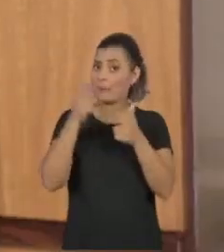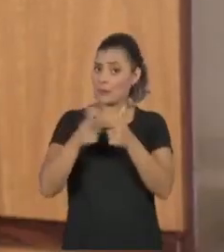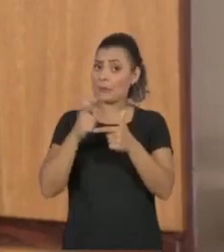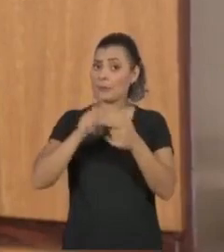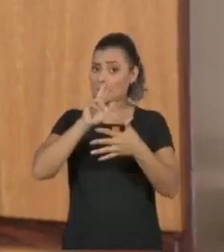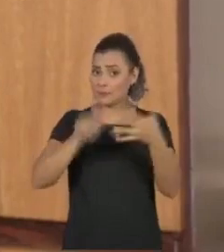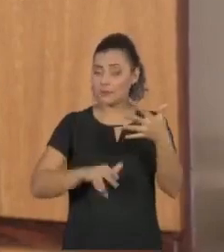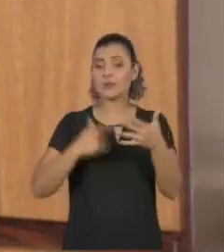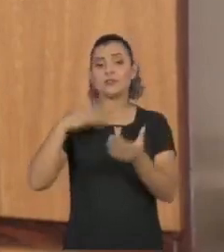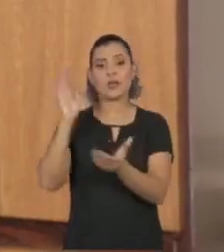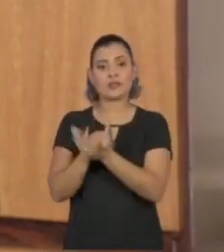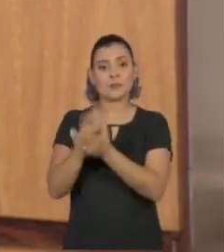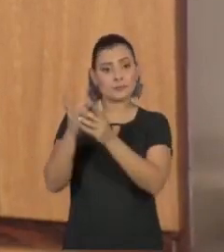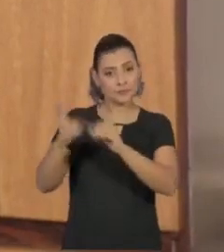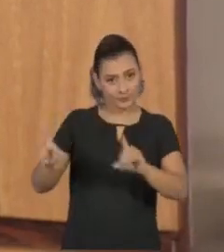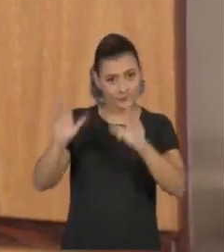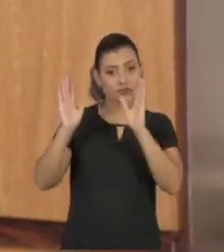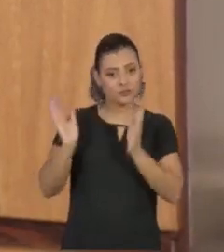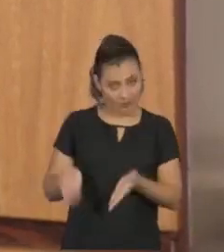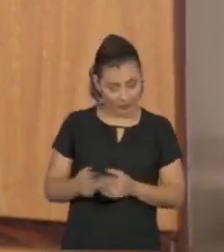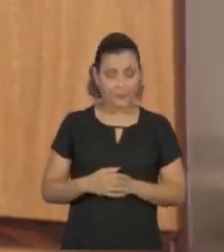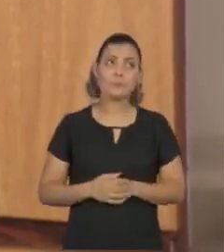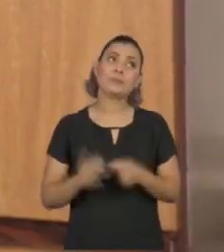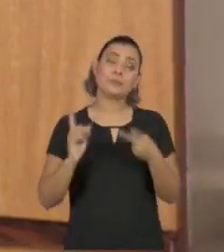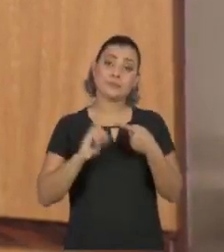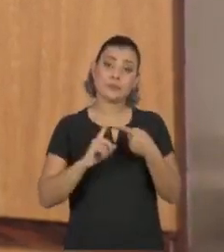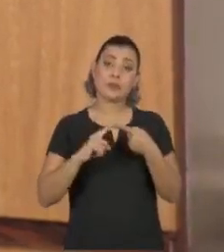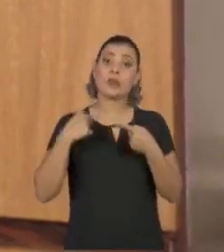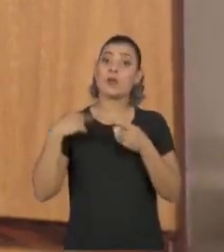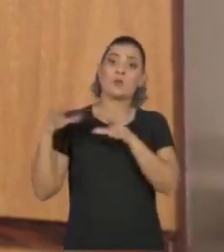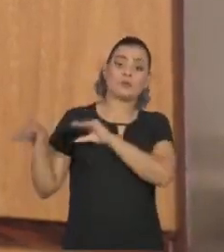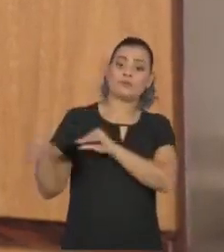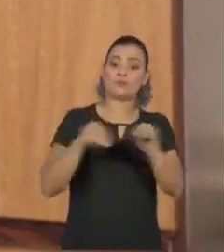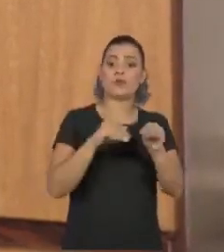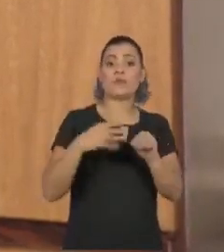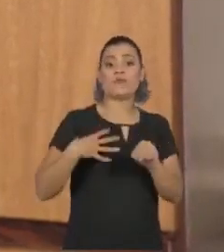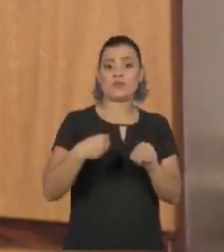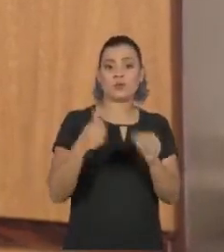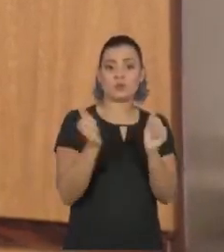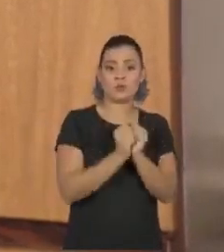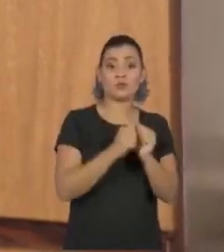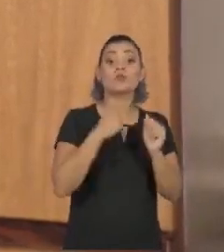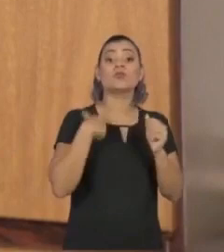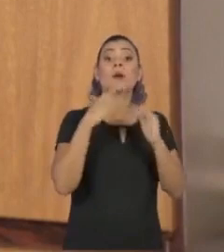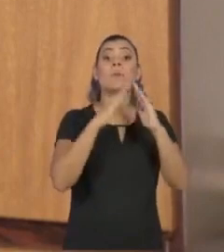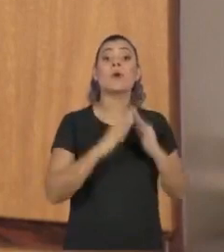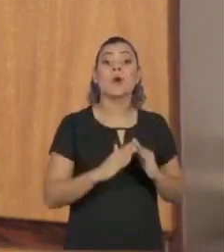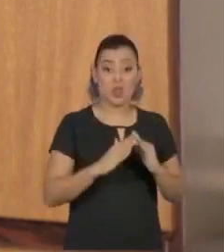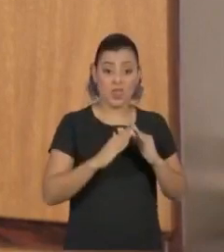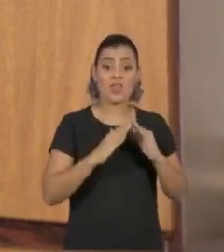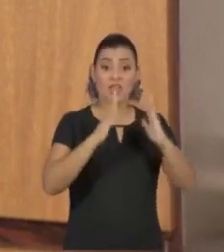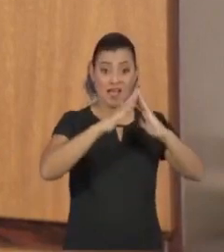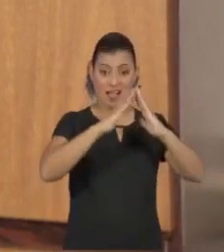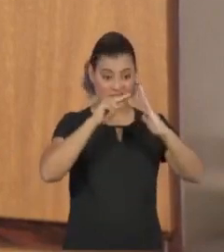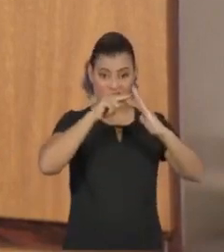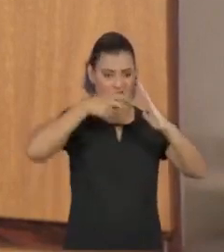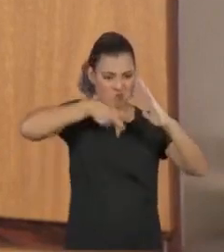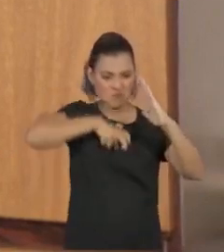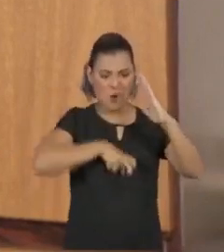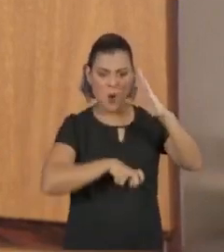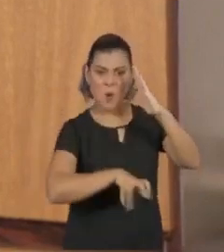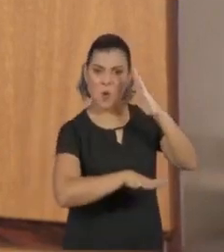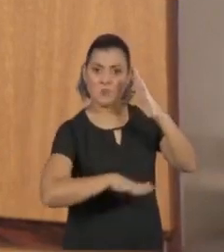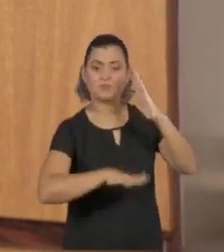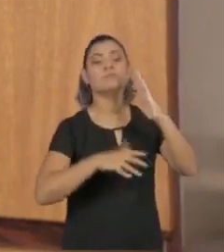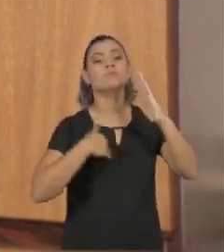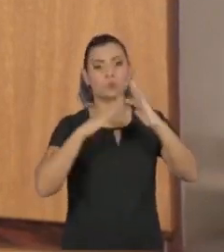Tive um casamento desfeito, fui embora com meus filhos, morei num porão. Antes de ir embora, eu